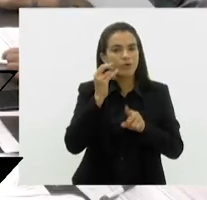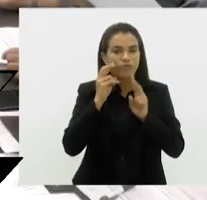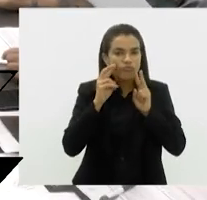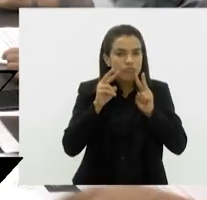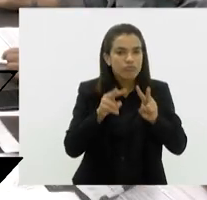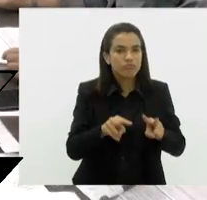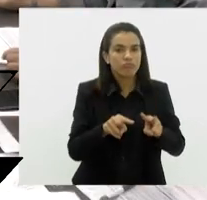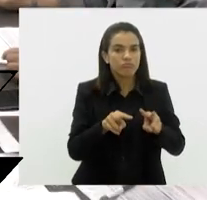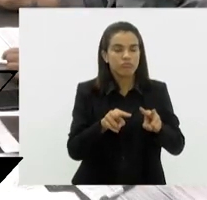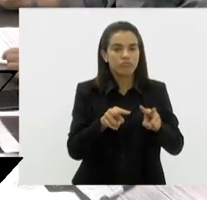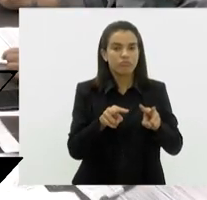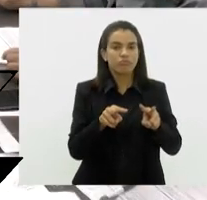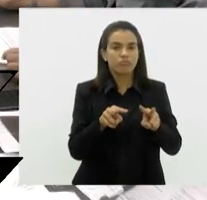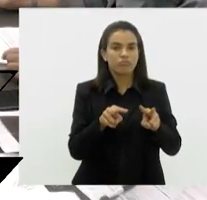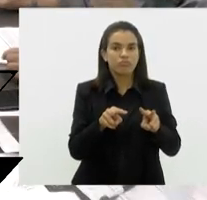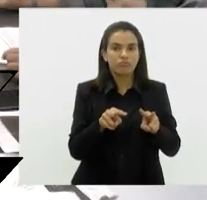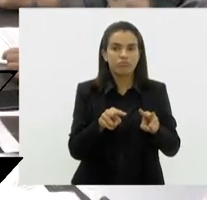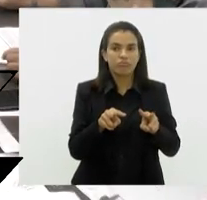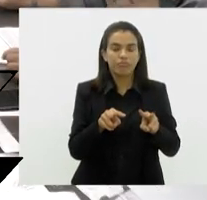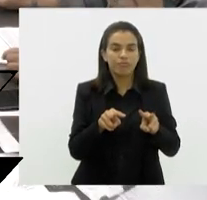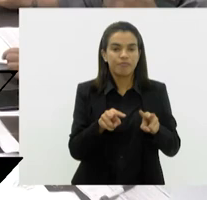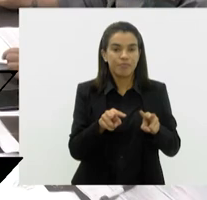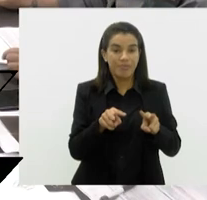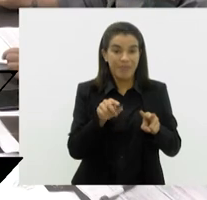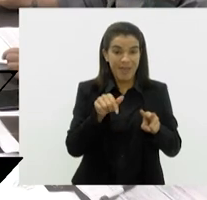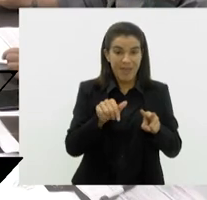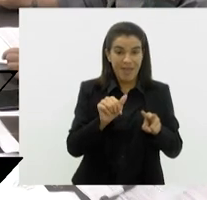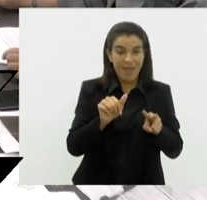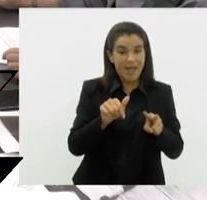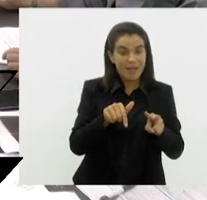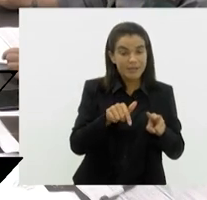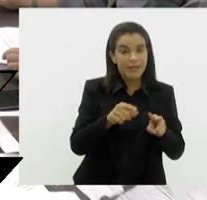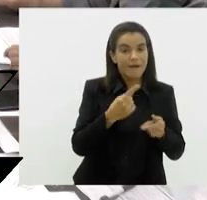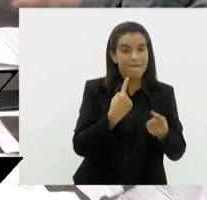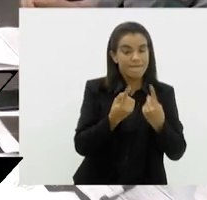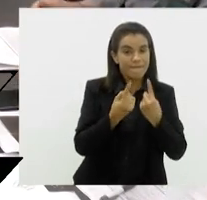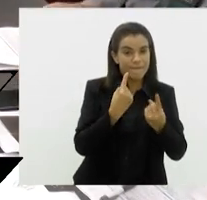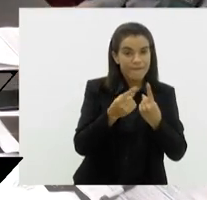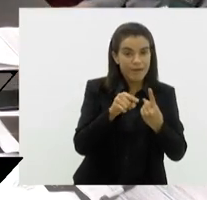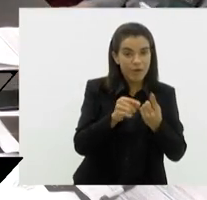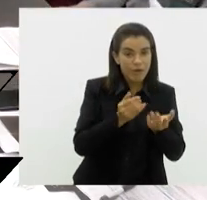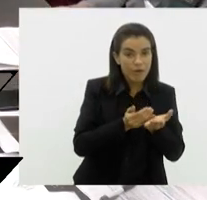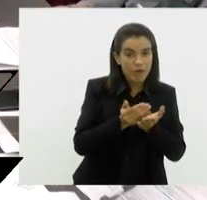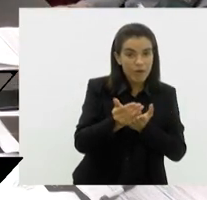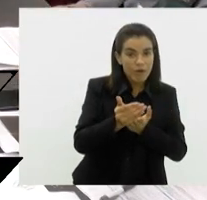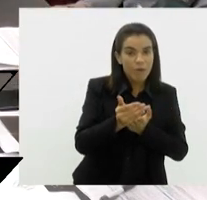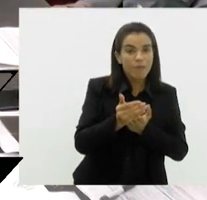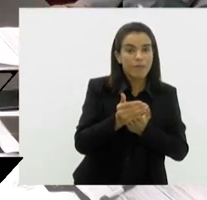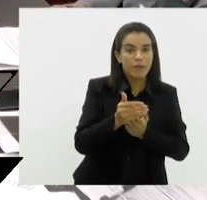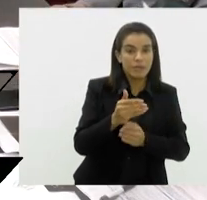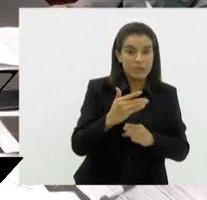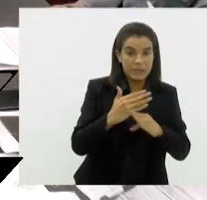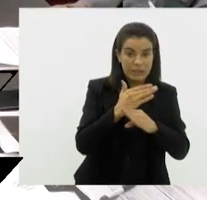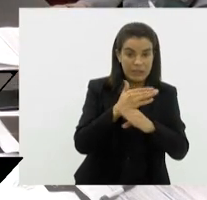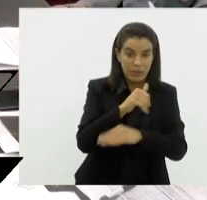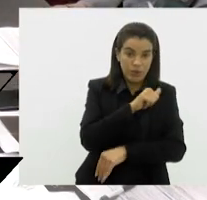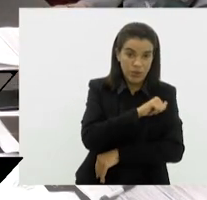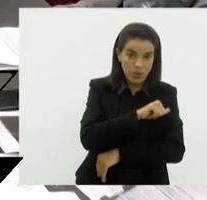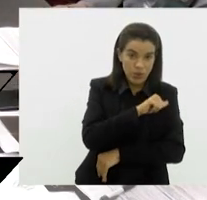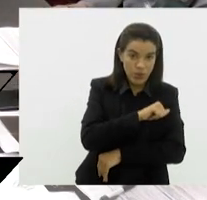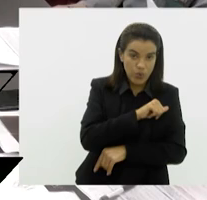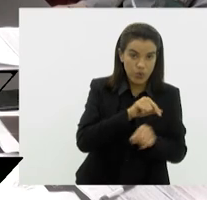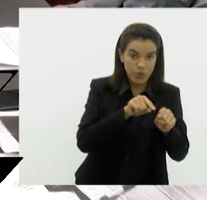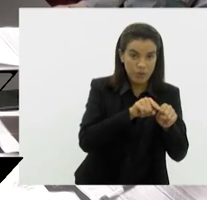que essa Avenida Automóvel Clube, na verdade, ela inicia na cidade do Rio. Sim.